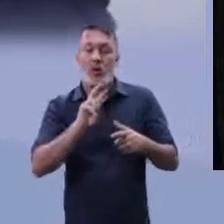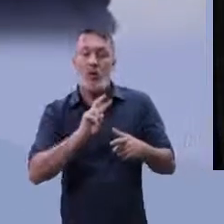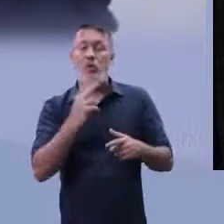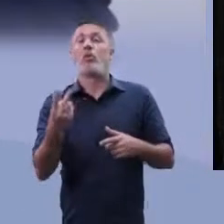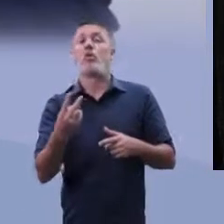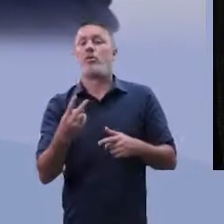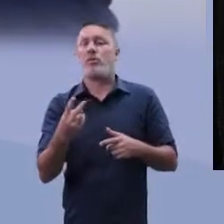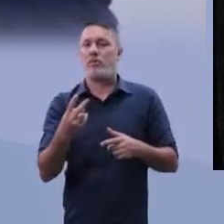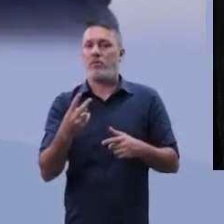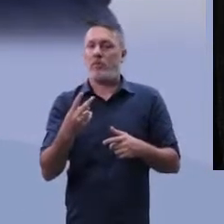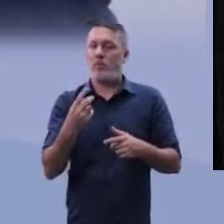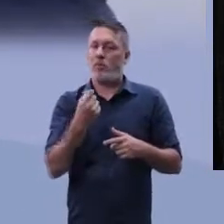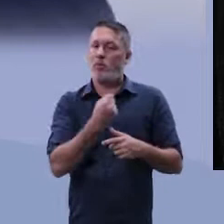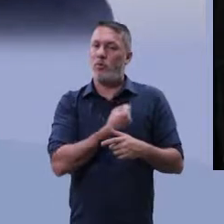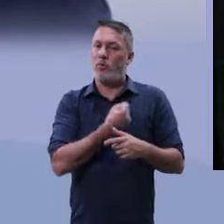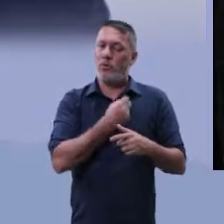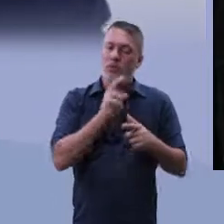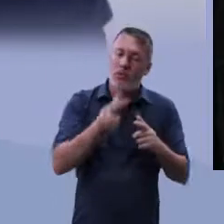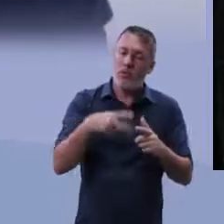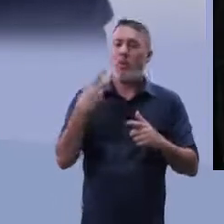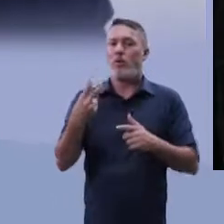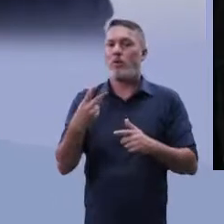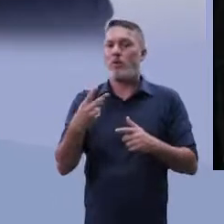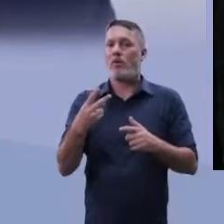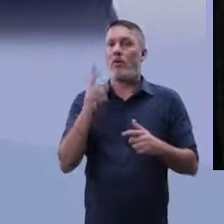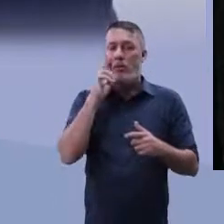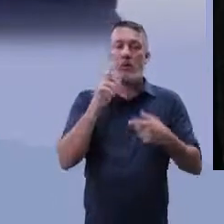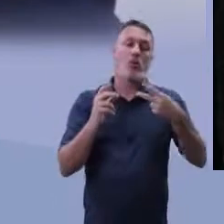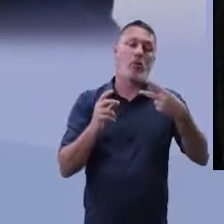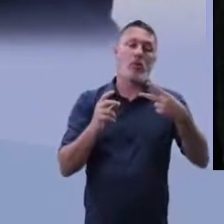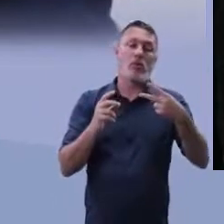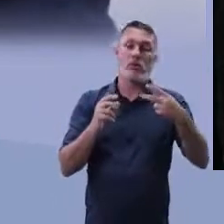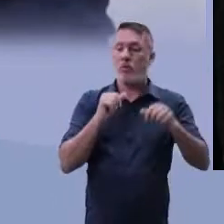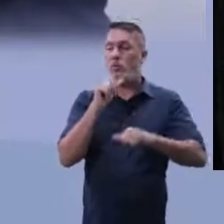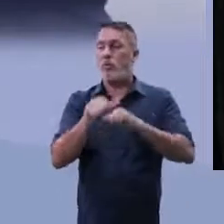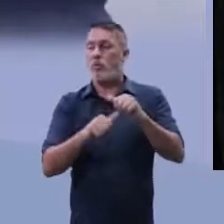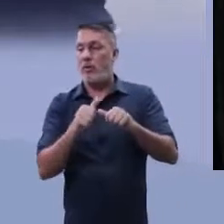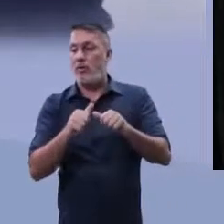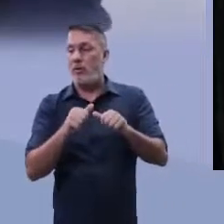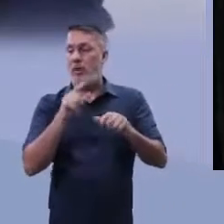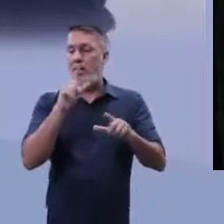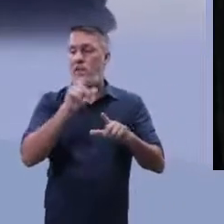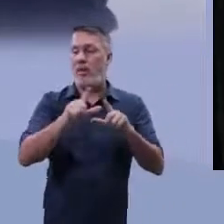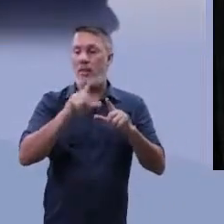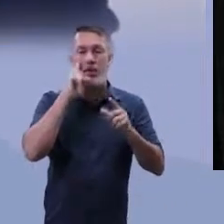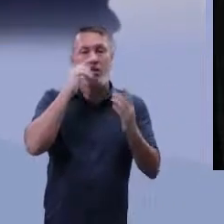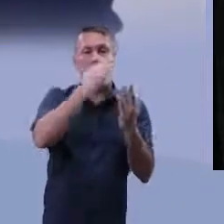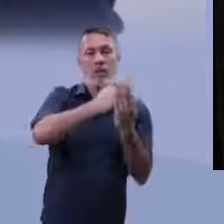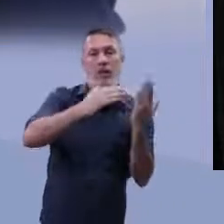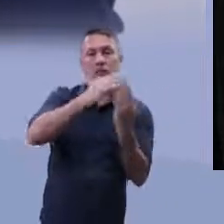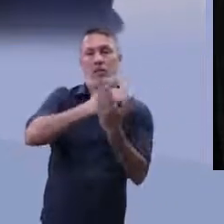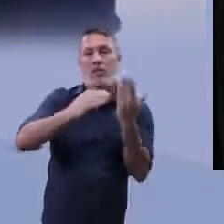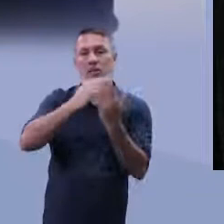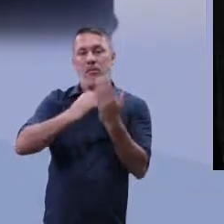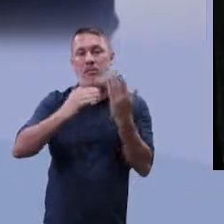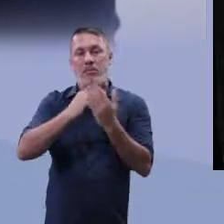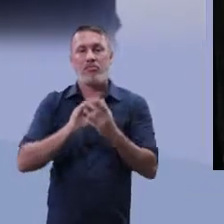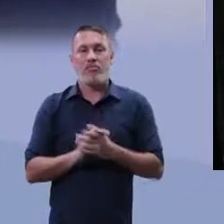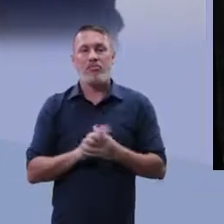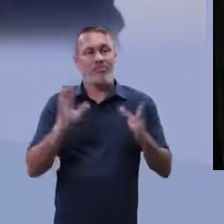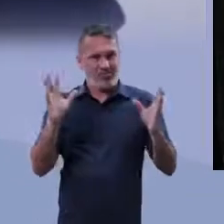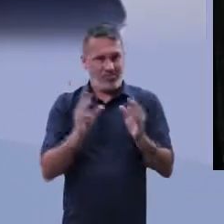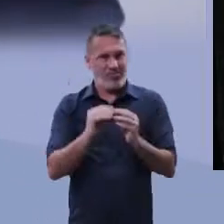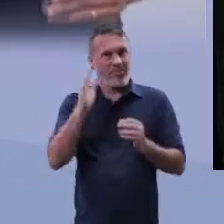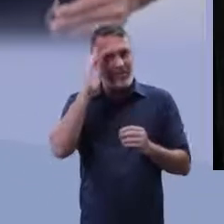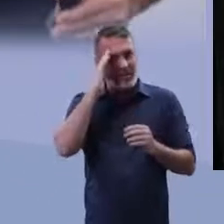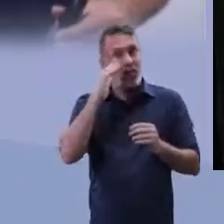inversamente proporcional. Vamos inverter os números proporcionais. O 2 vai virar um meio, o 3 vai virar um terço e o 5 vai